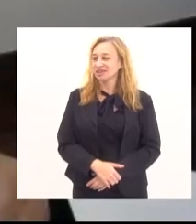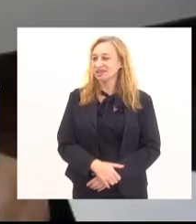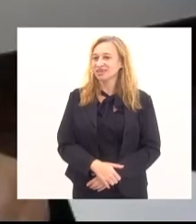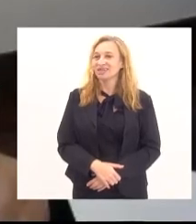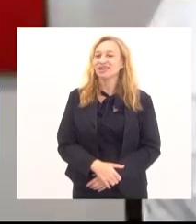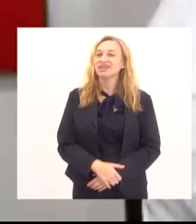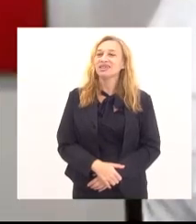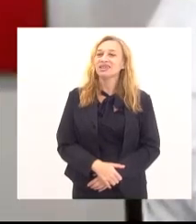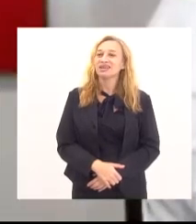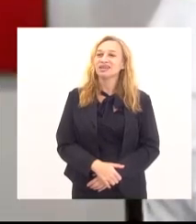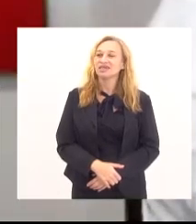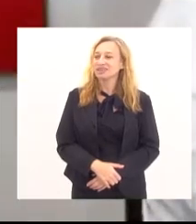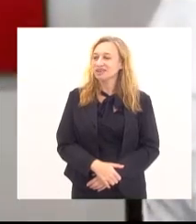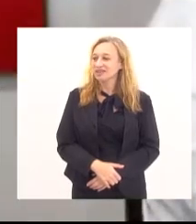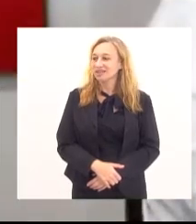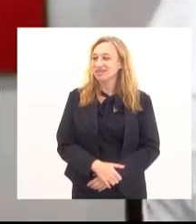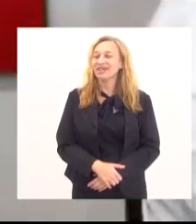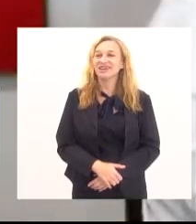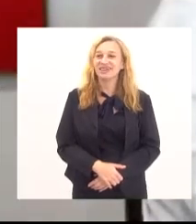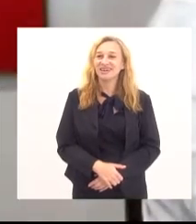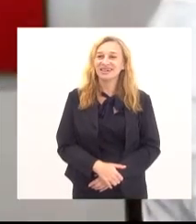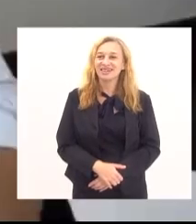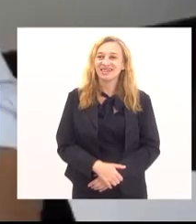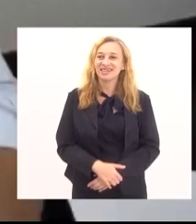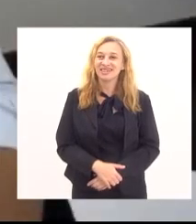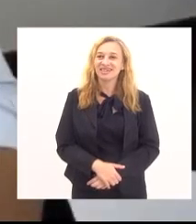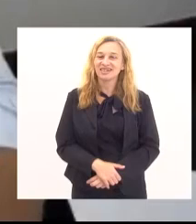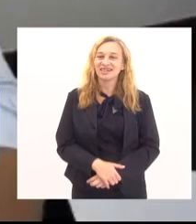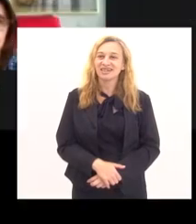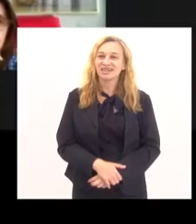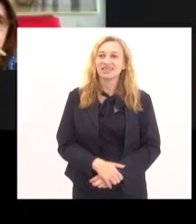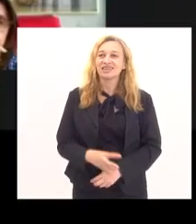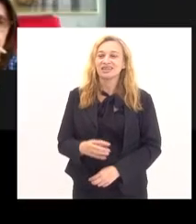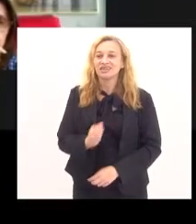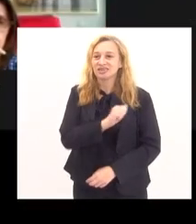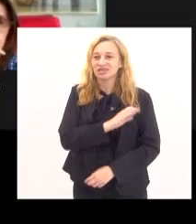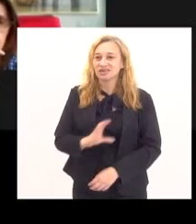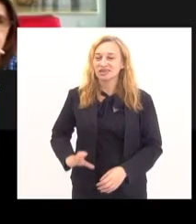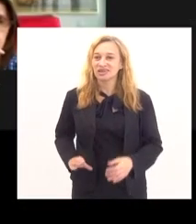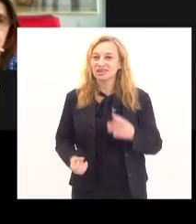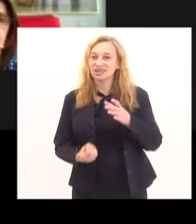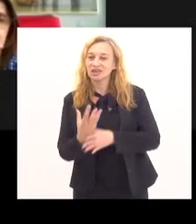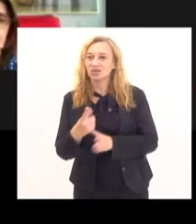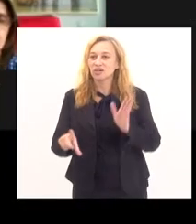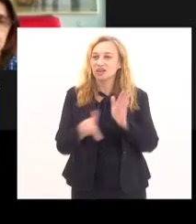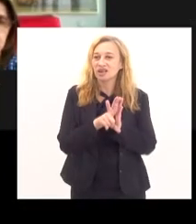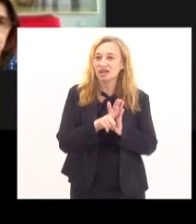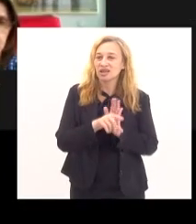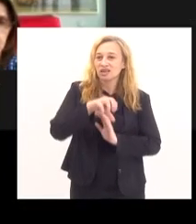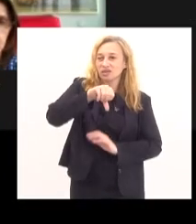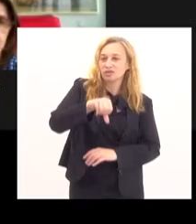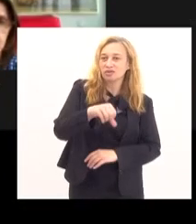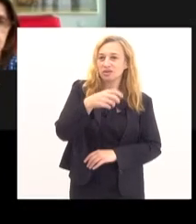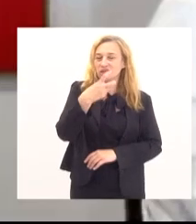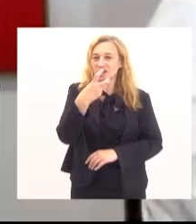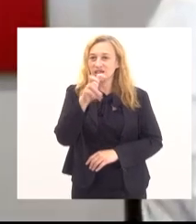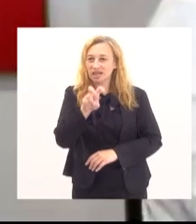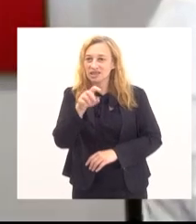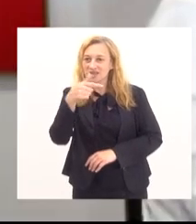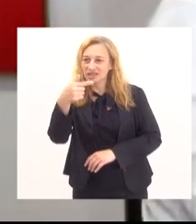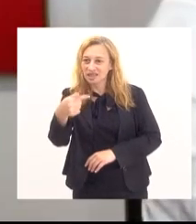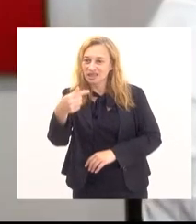E lembrar também que Siciliano é autor da Lei 9.273,